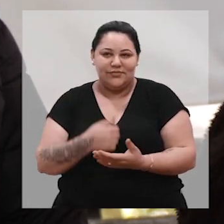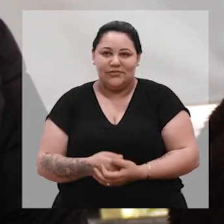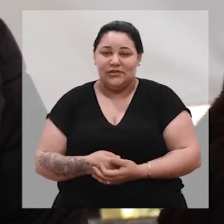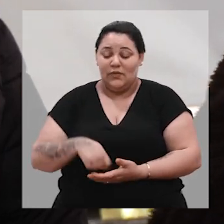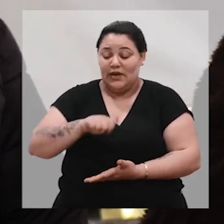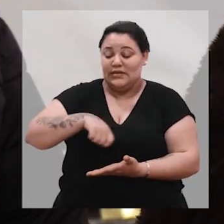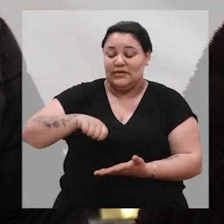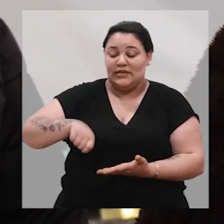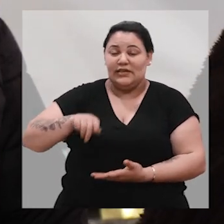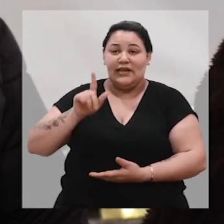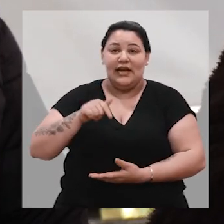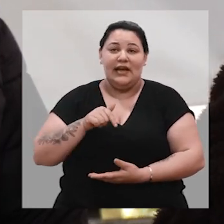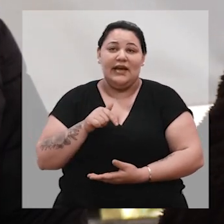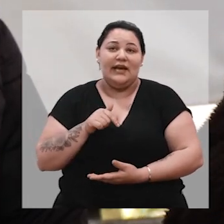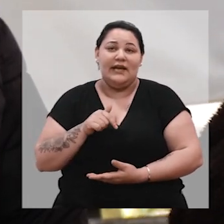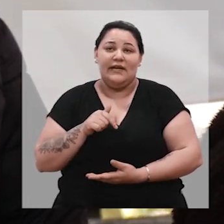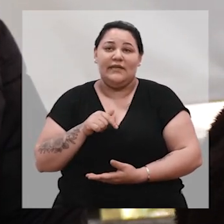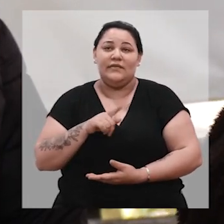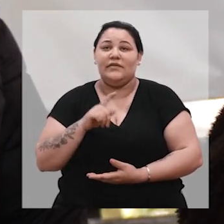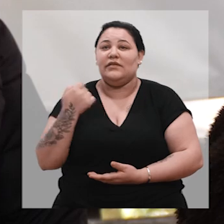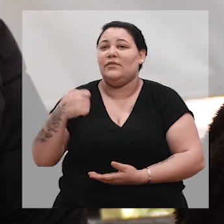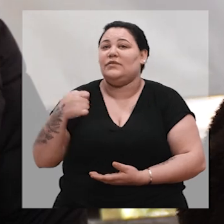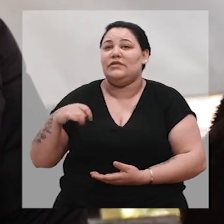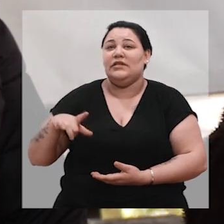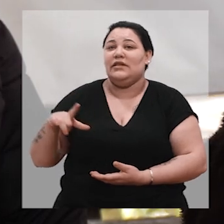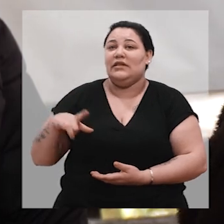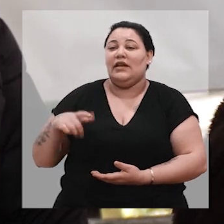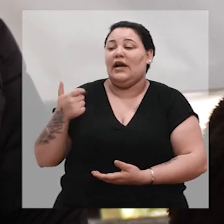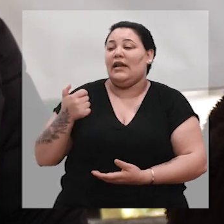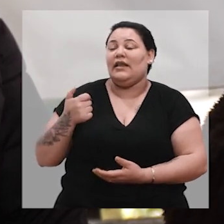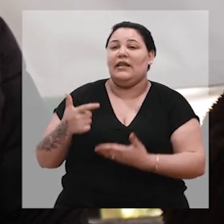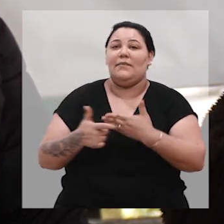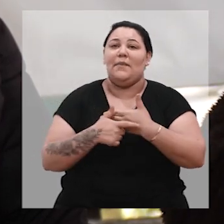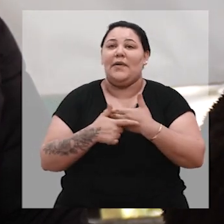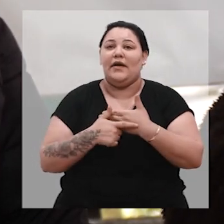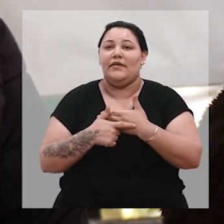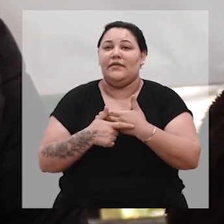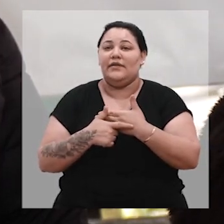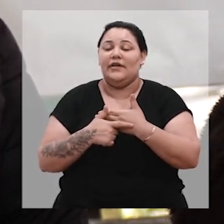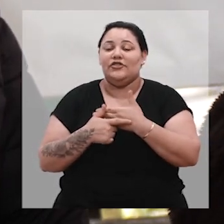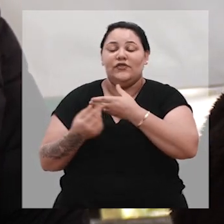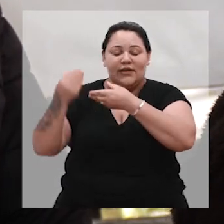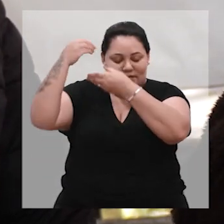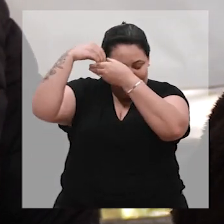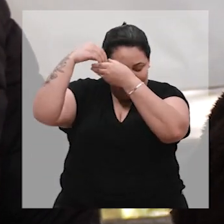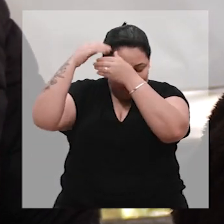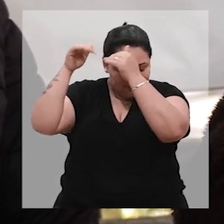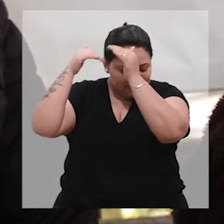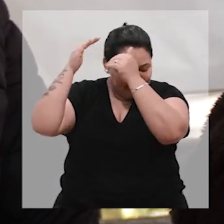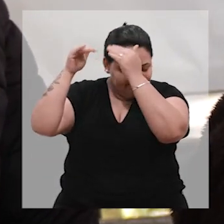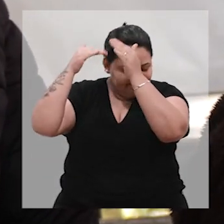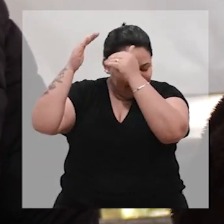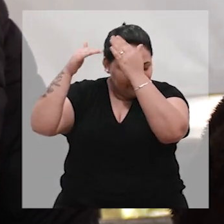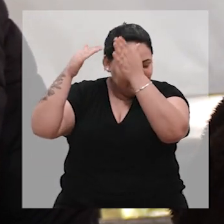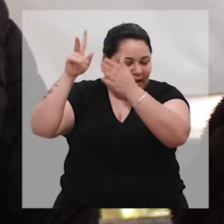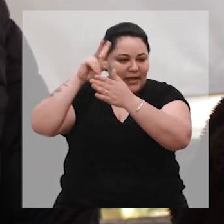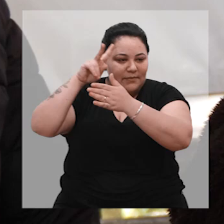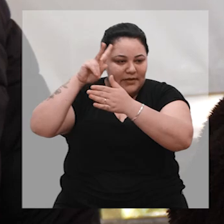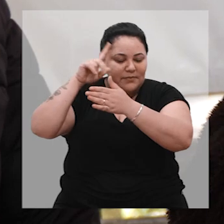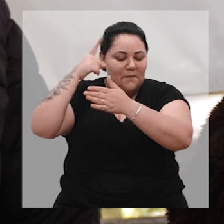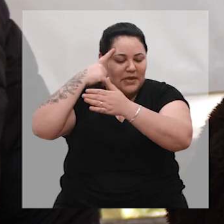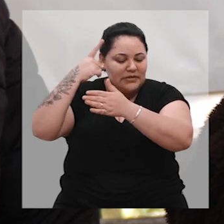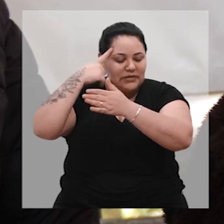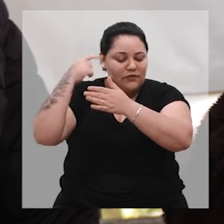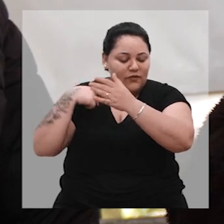uma história. Né? Então, a escrita é um exercício que nem precisa estar com caneta e papel, ela se desenvolve na cabeça mesmo. Inclusive,